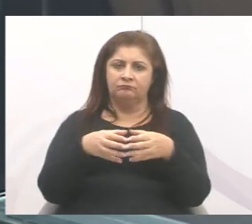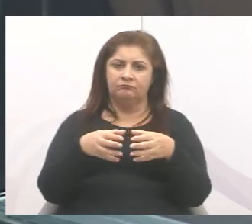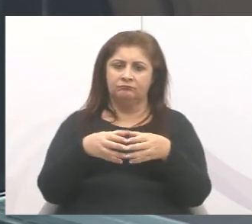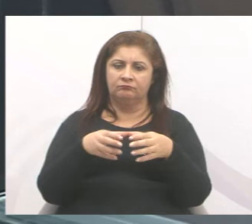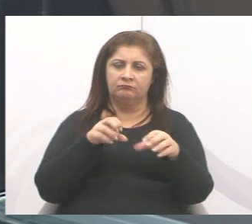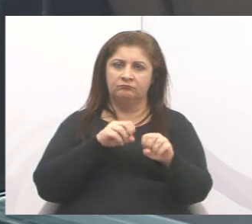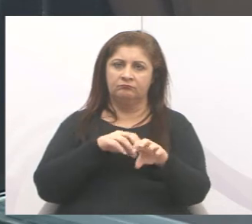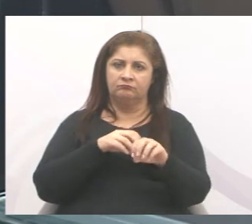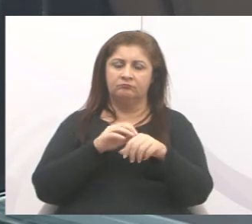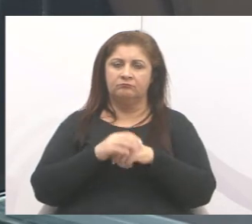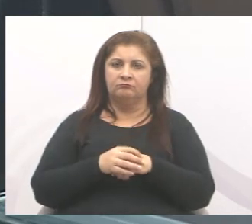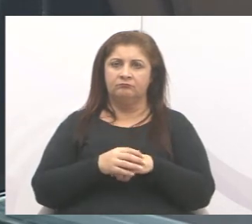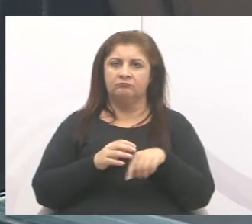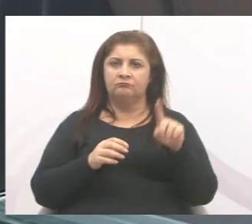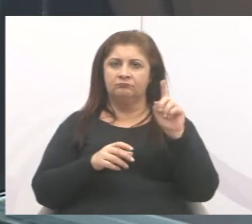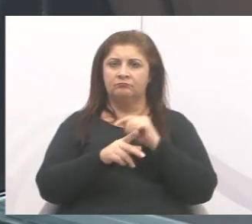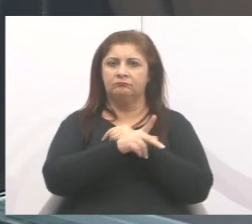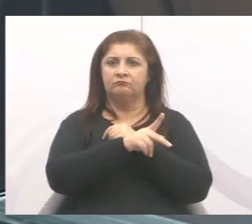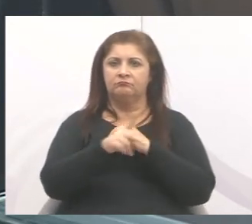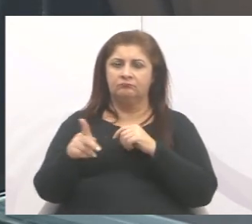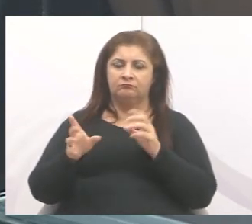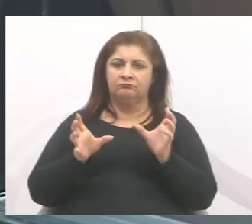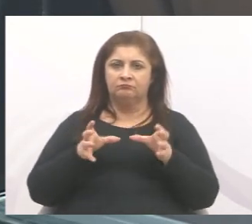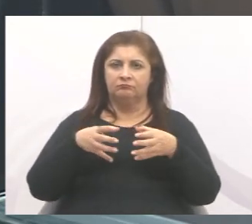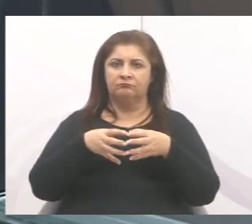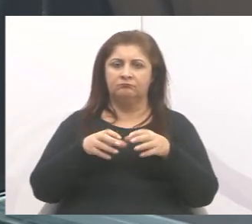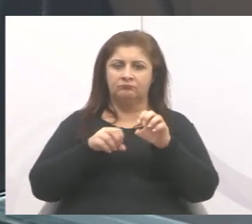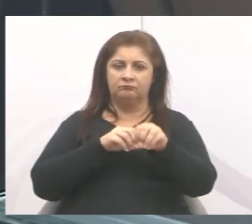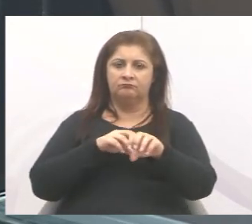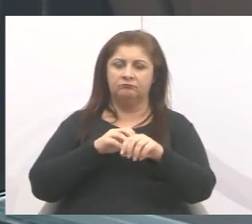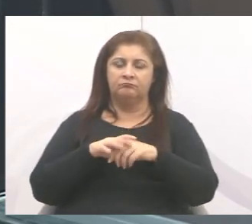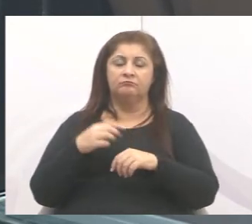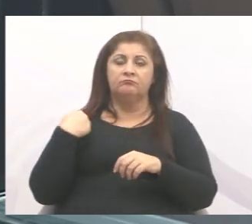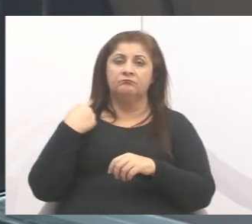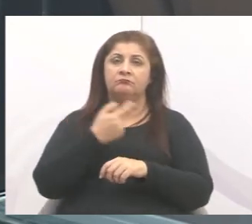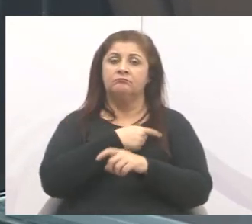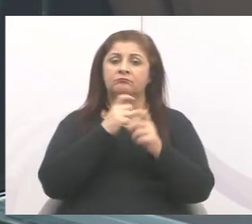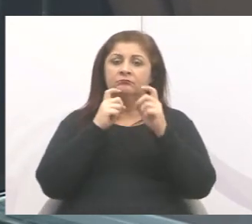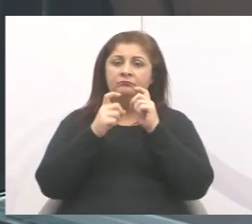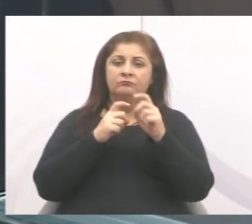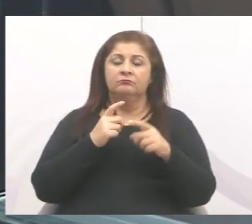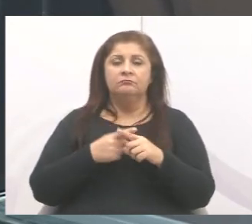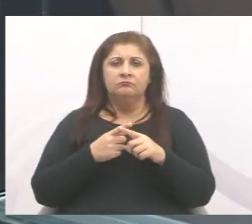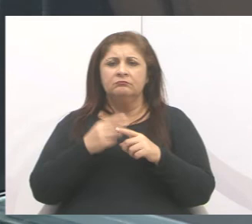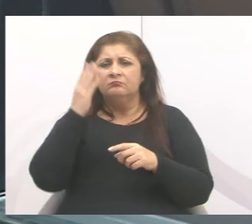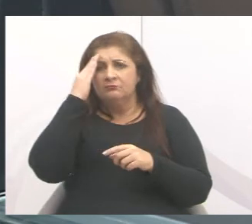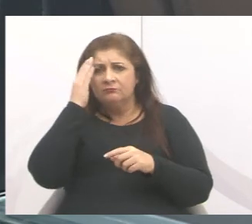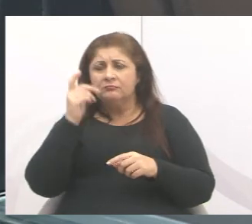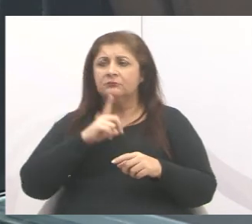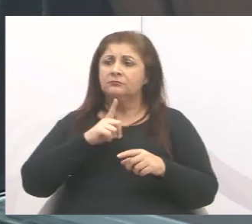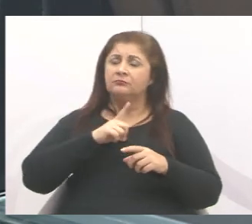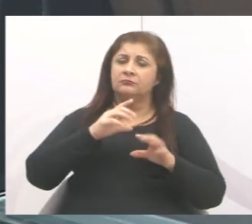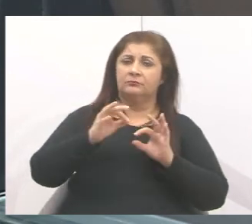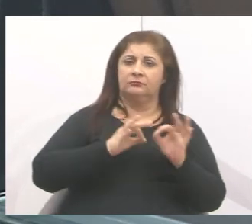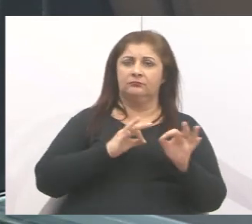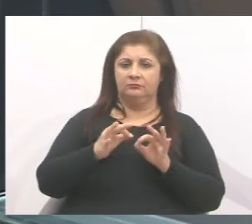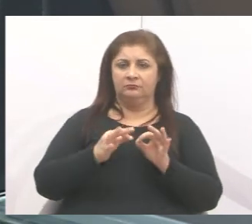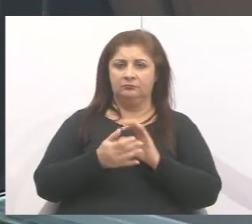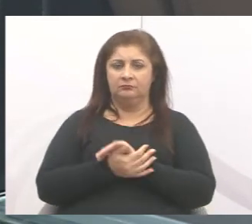presidente da Comissão de Educação aqui desta casa, a gente se reunir, porque a gente sabe que há articulações às